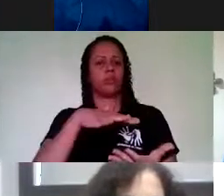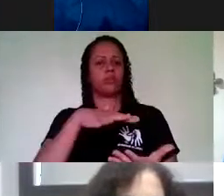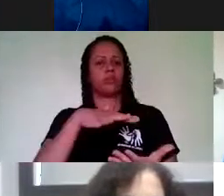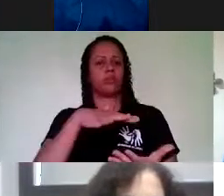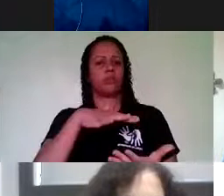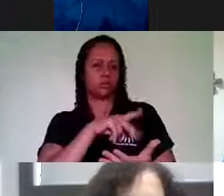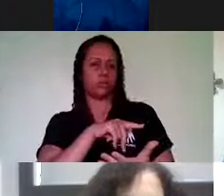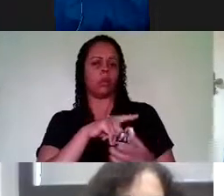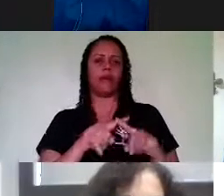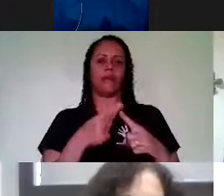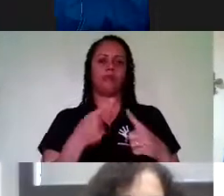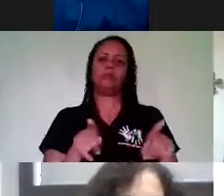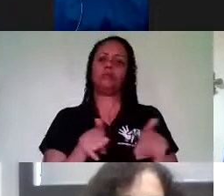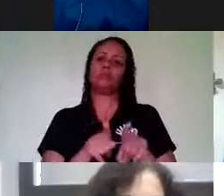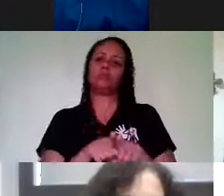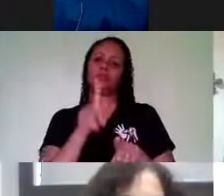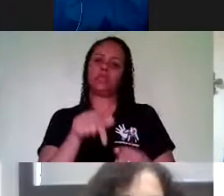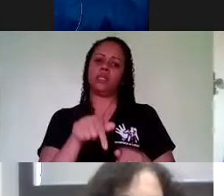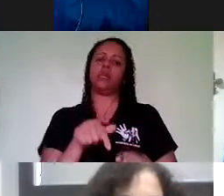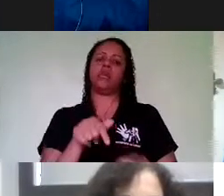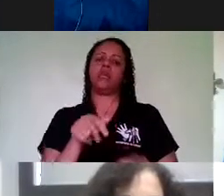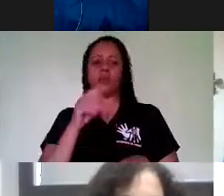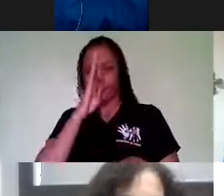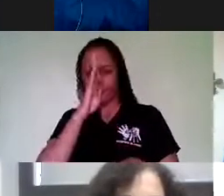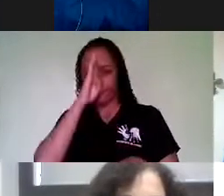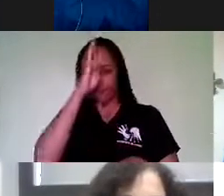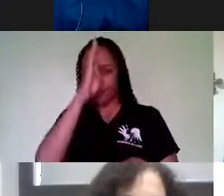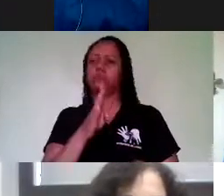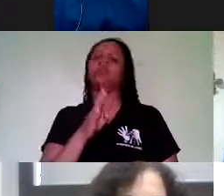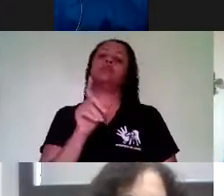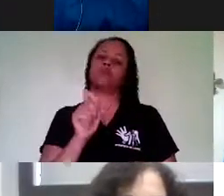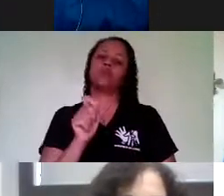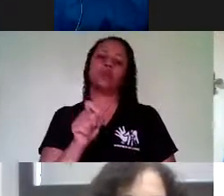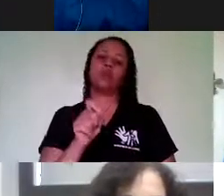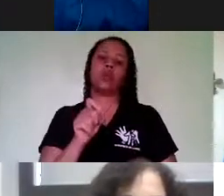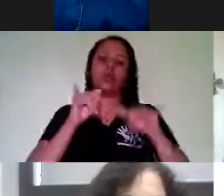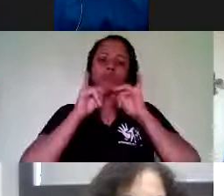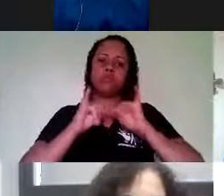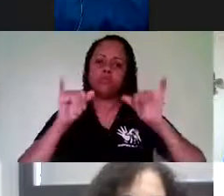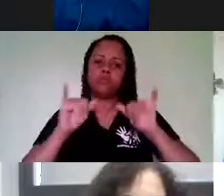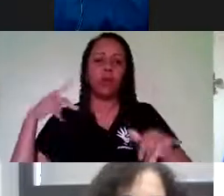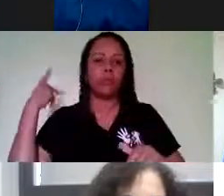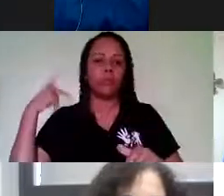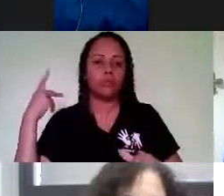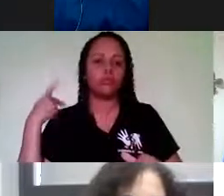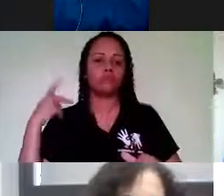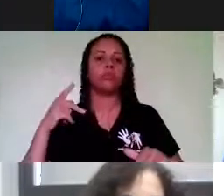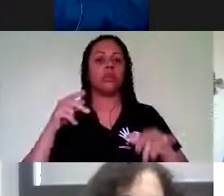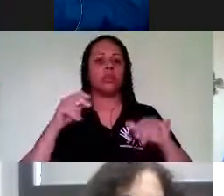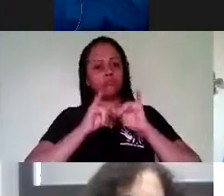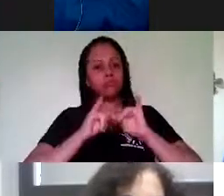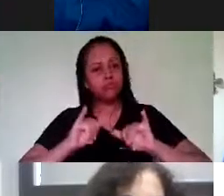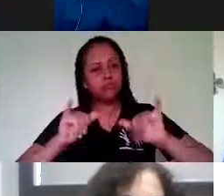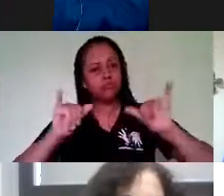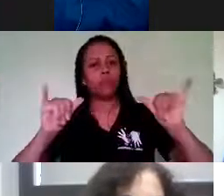mas nós consideramos que seria fundamental levar para o espaço público, né, de forma a atingir uma